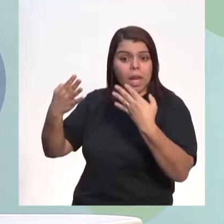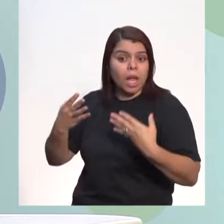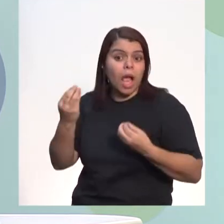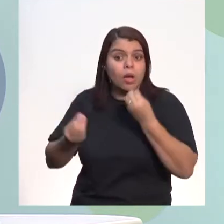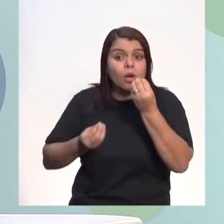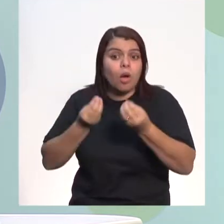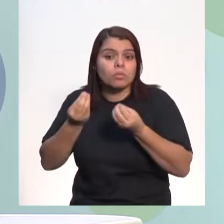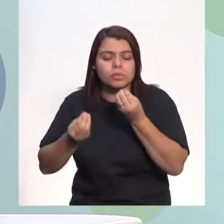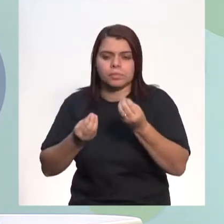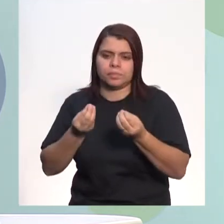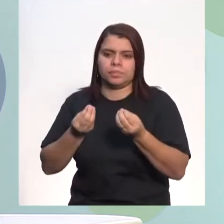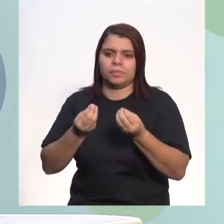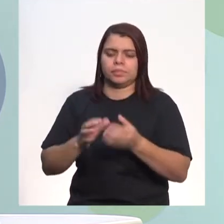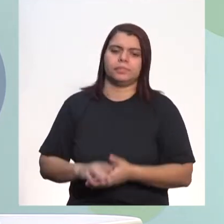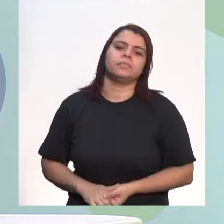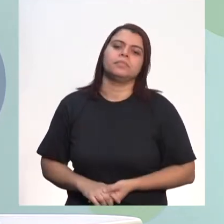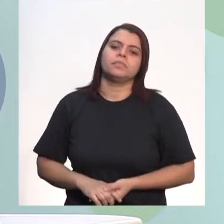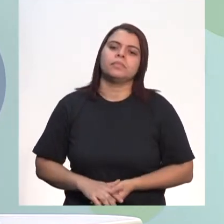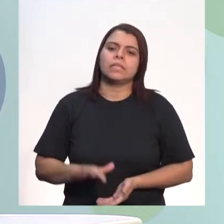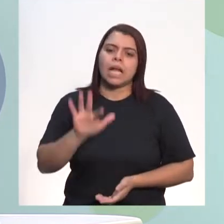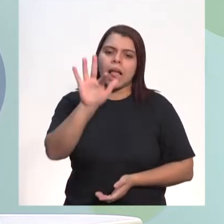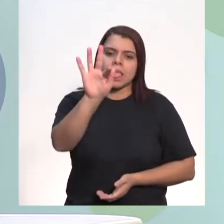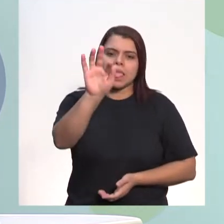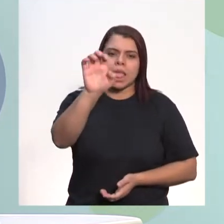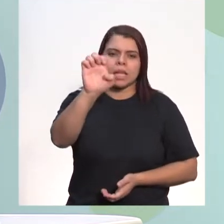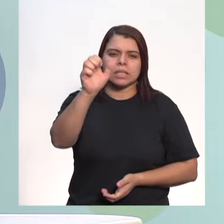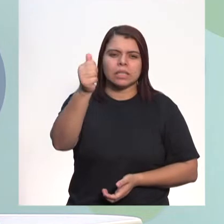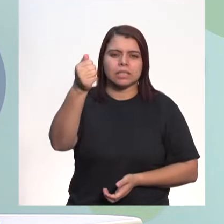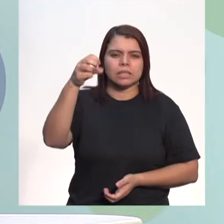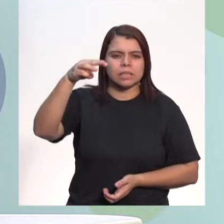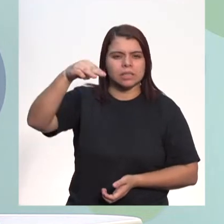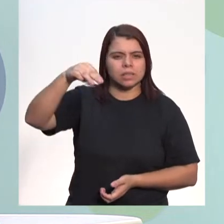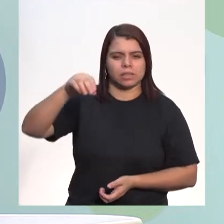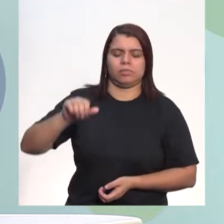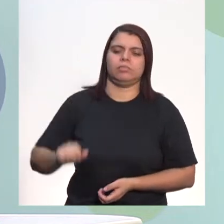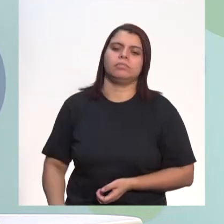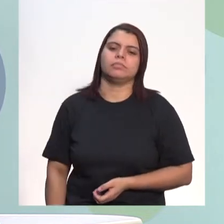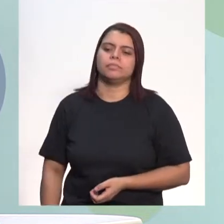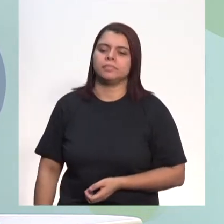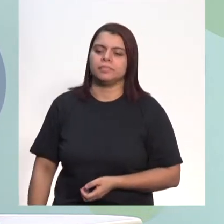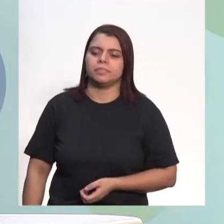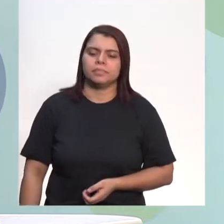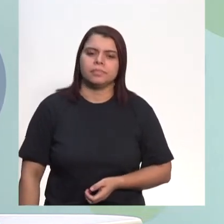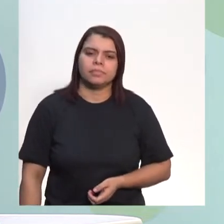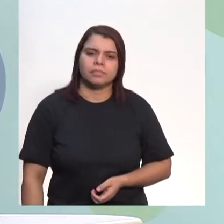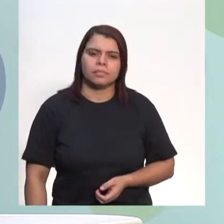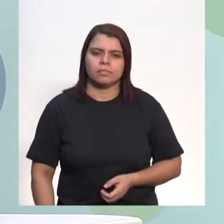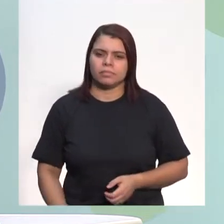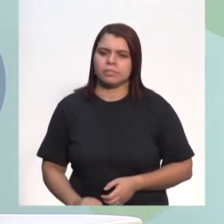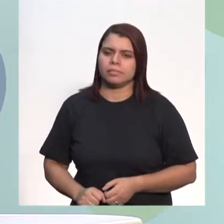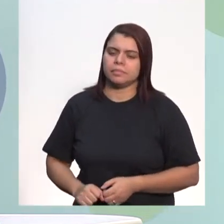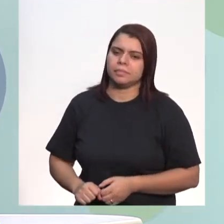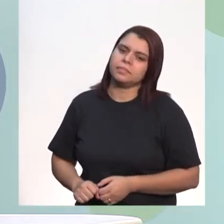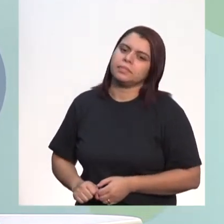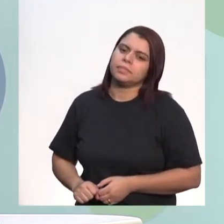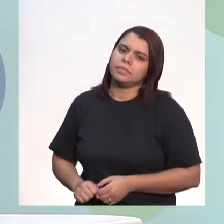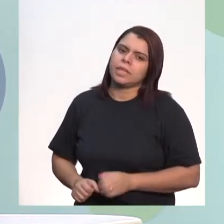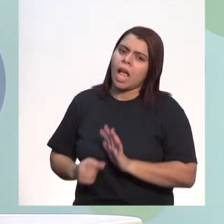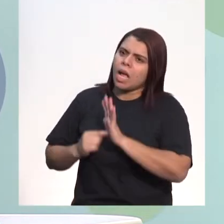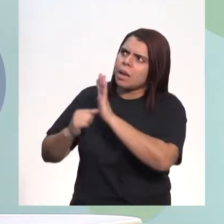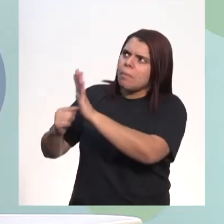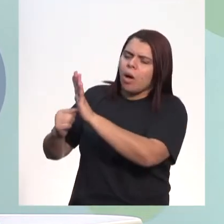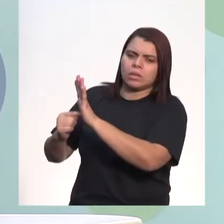gentilmente passou aqui para a gente. Então, ele coloca aqui alguns vídeos